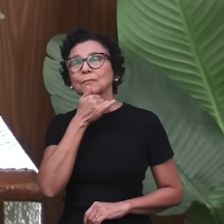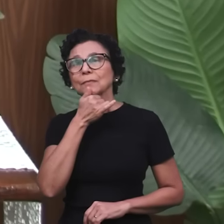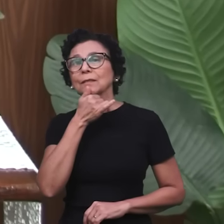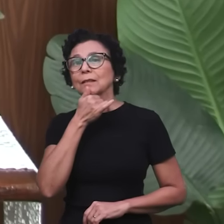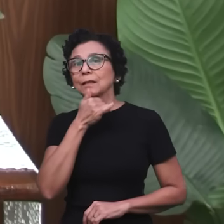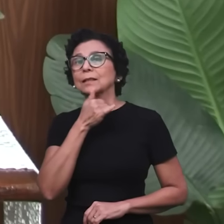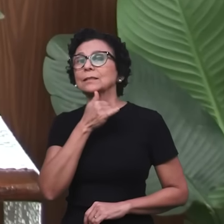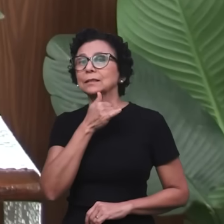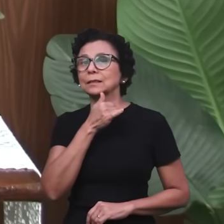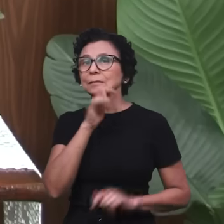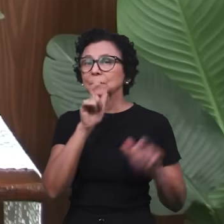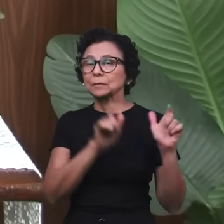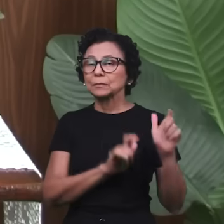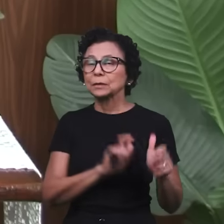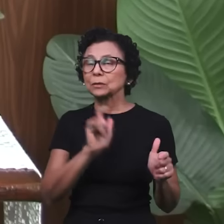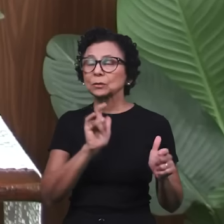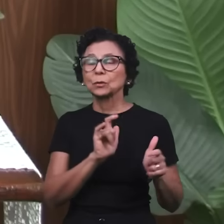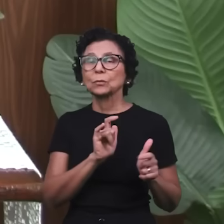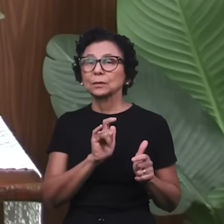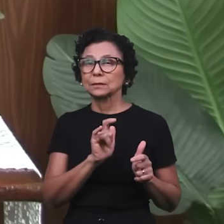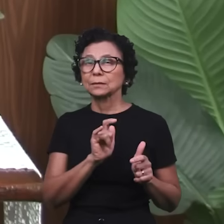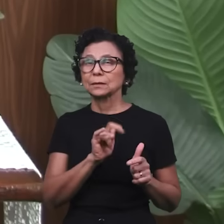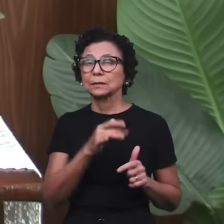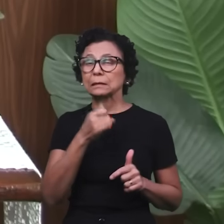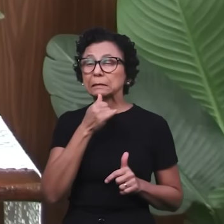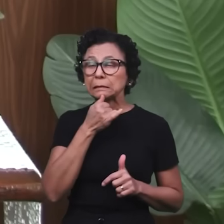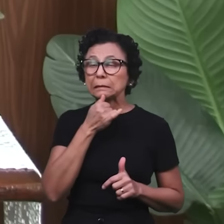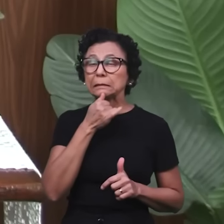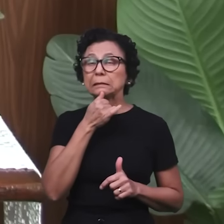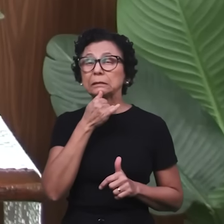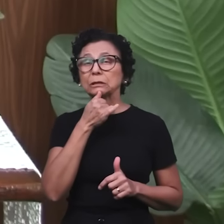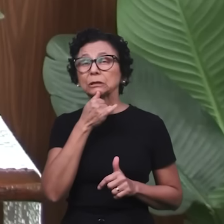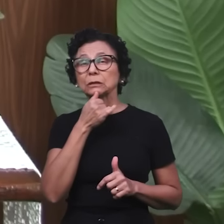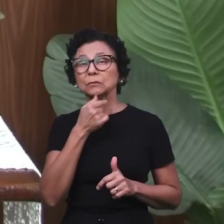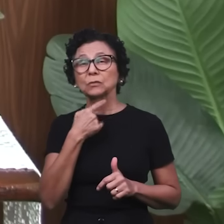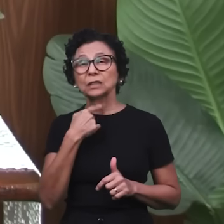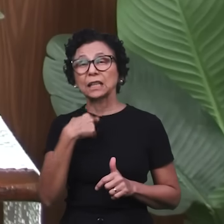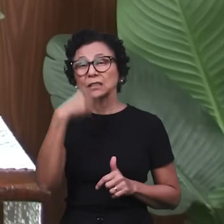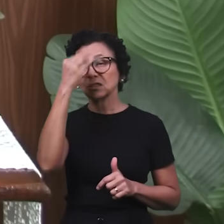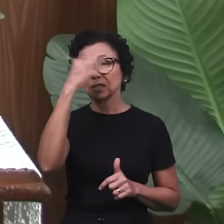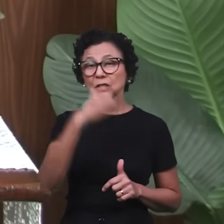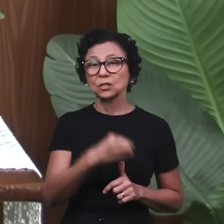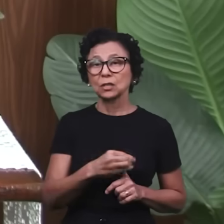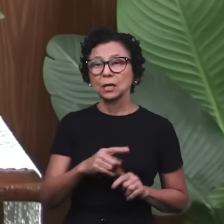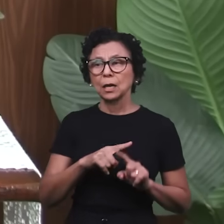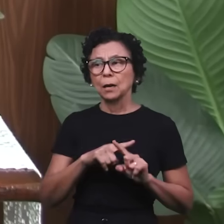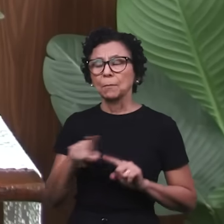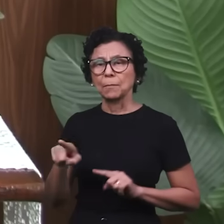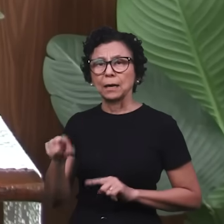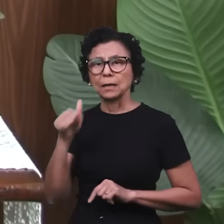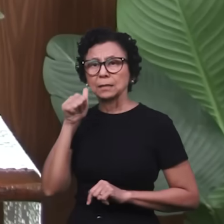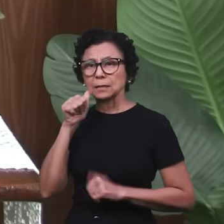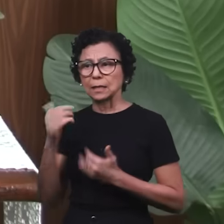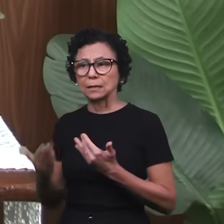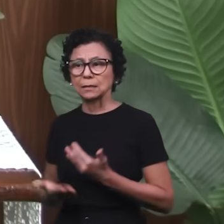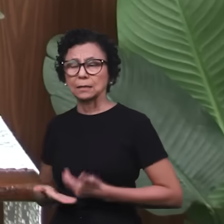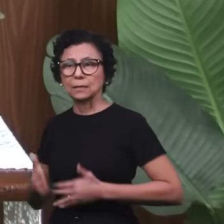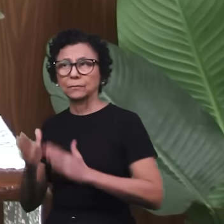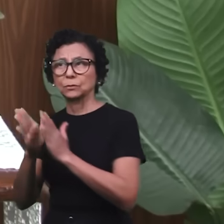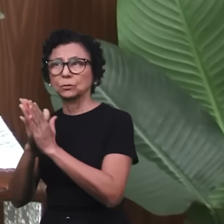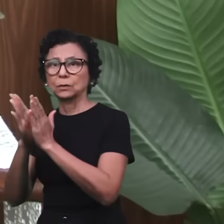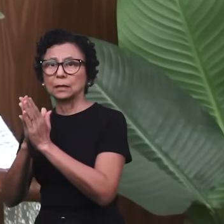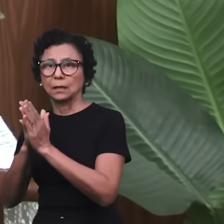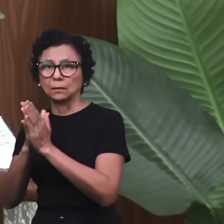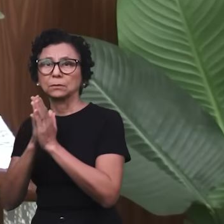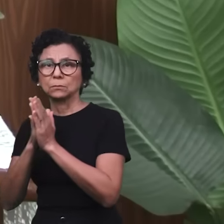têm feito neste culto? Então ali ela se levantou e Pedro chamou os santos e as viúvas e